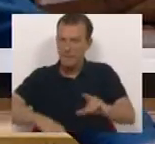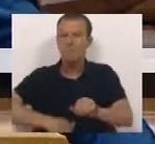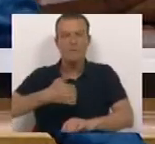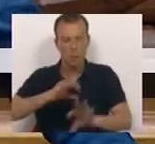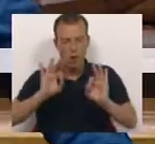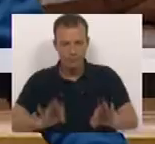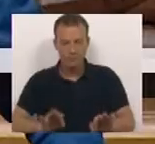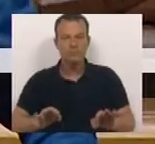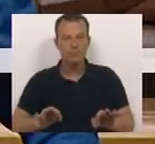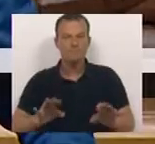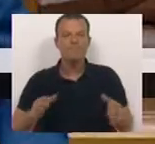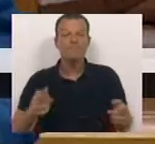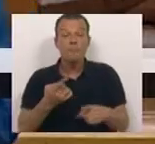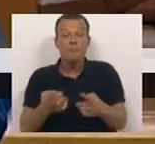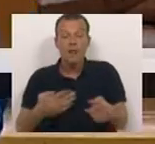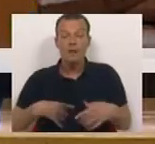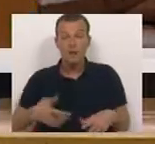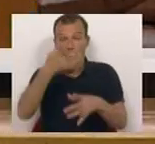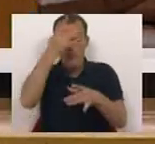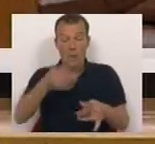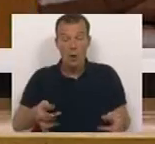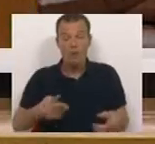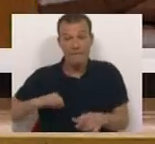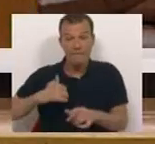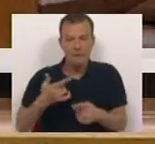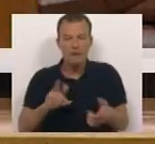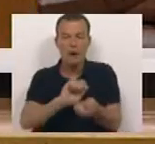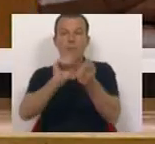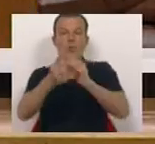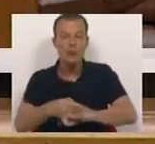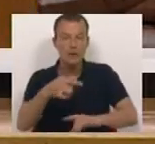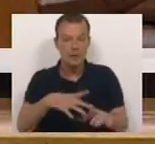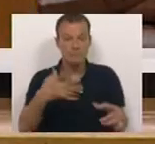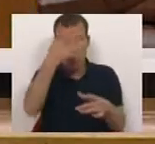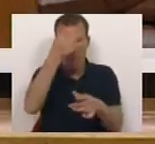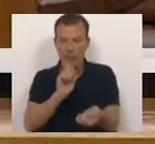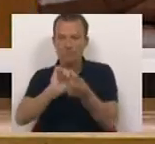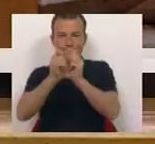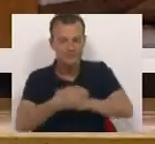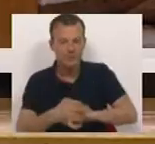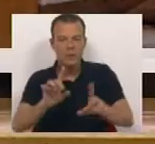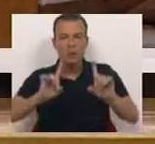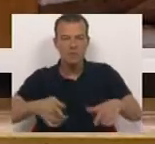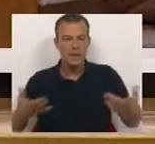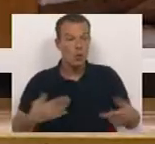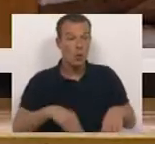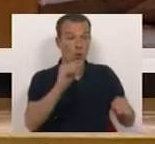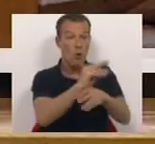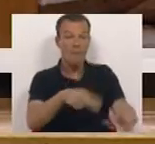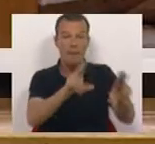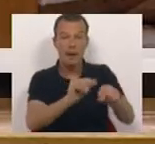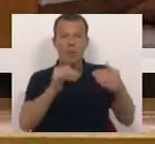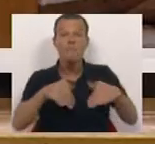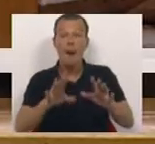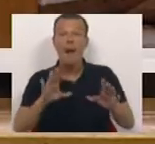imoralidade e a esta injustiça. E, na perspectiva dos Verdes, esta mudança de paradigma devia começar já com o novo banco,